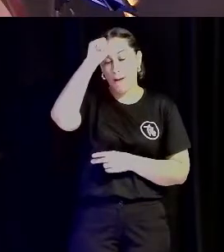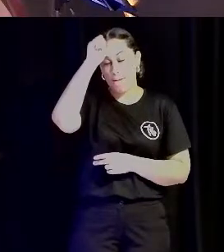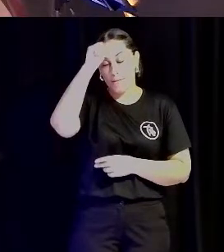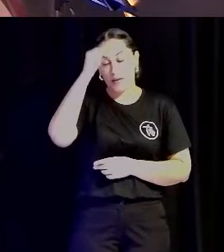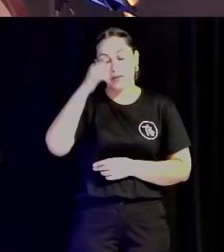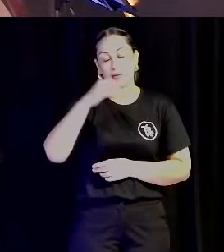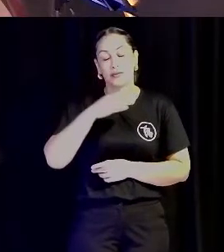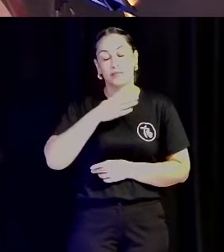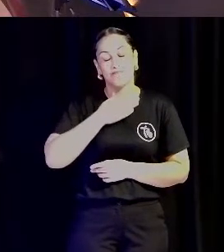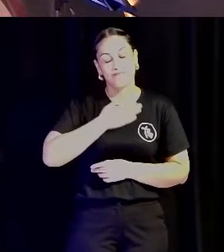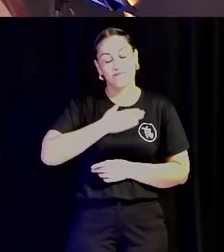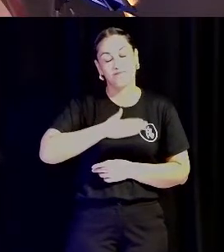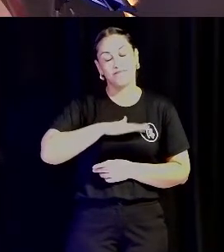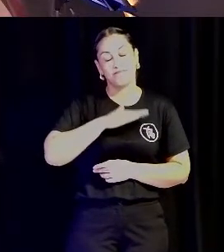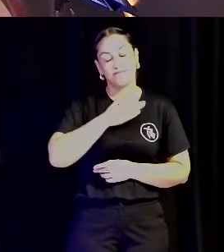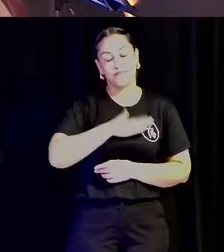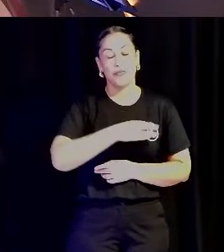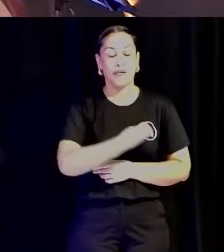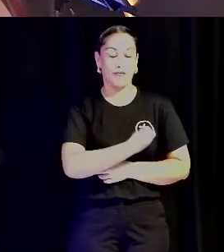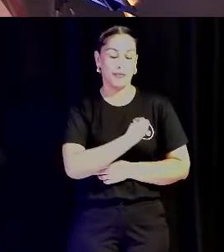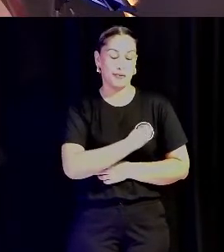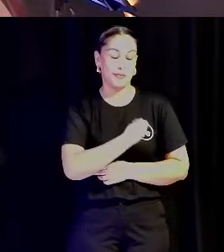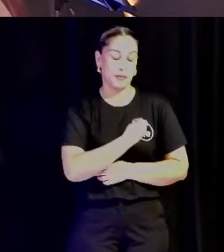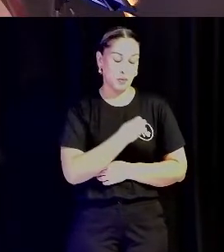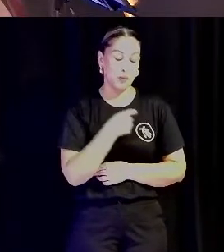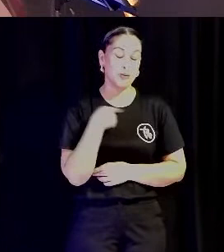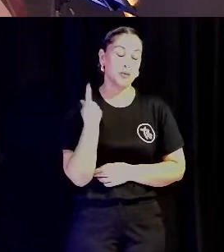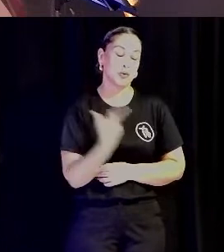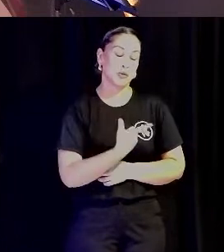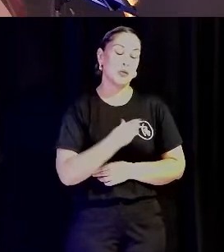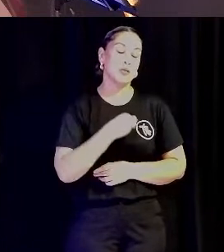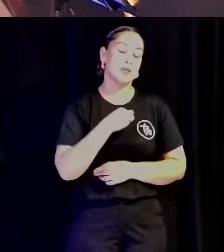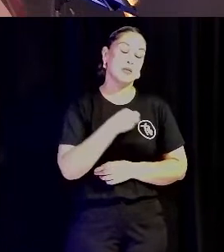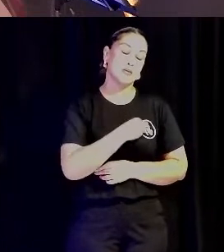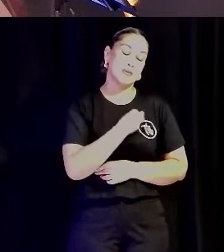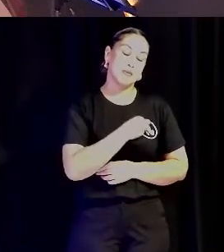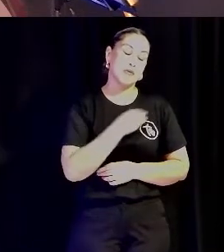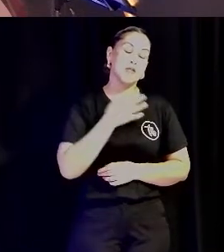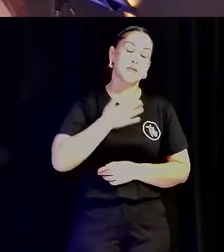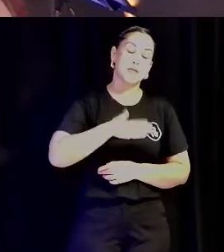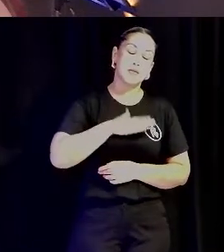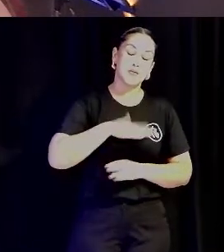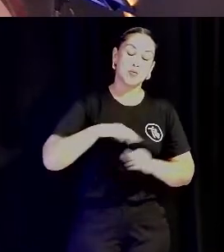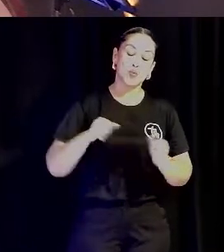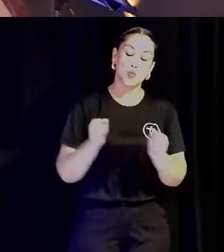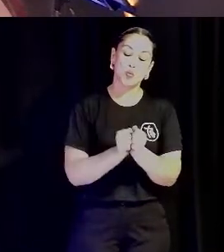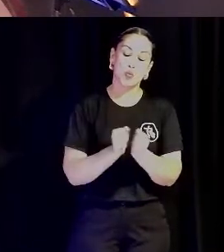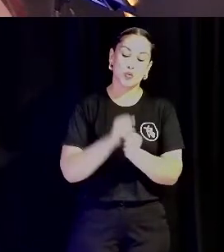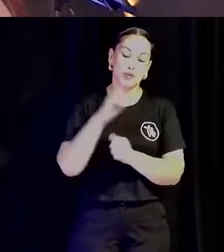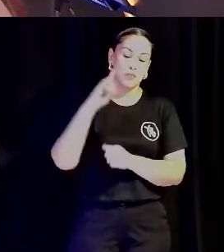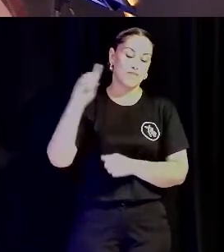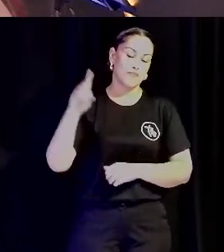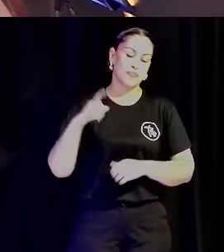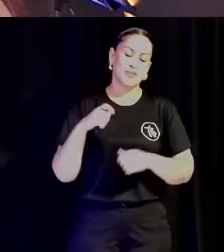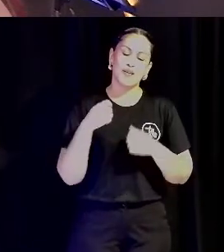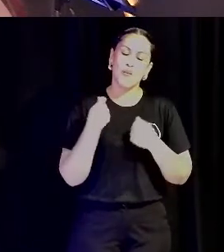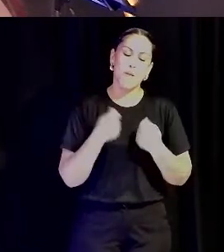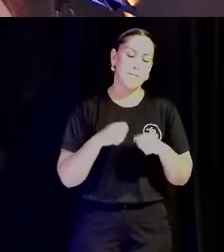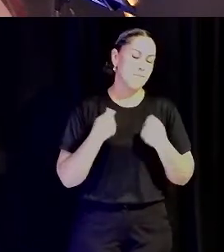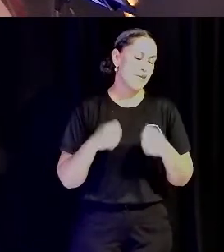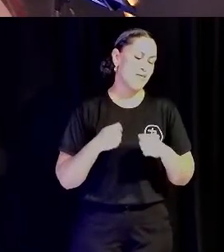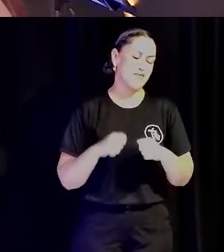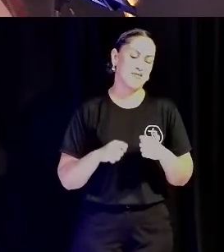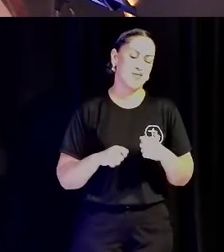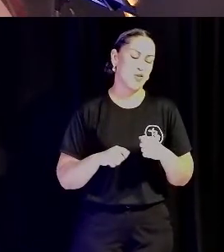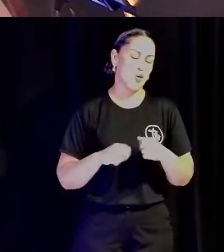viver satisfeitos. E se estamos satisfeitos em Deus, não precisamos de outras coisas